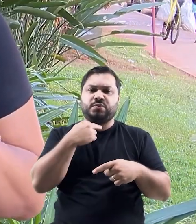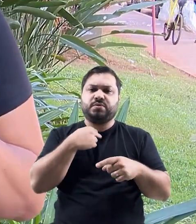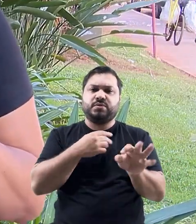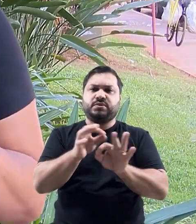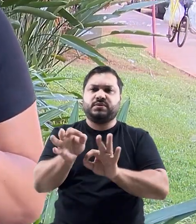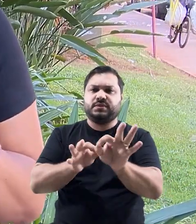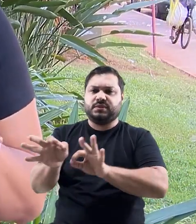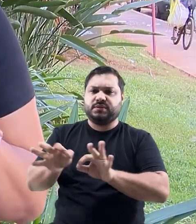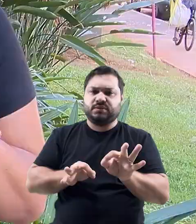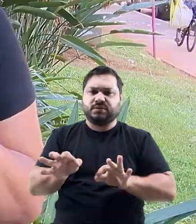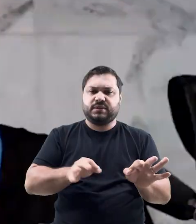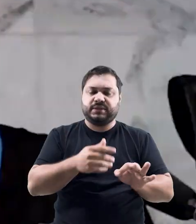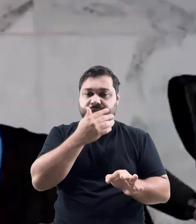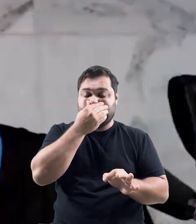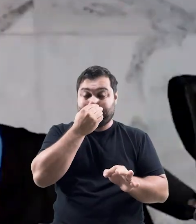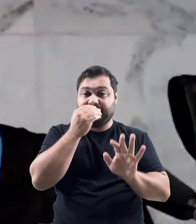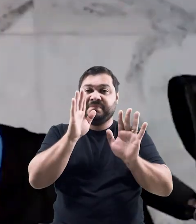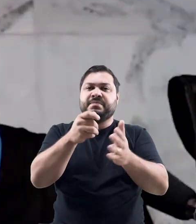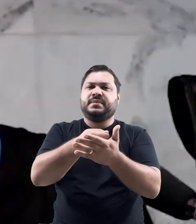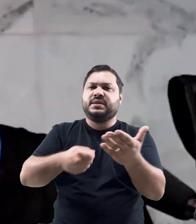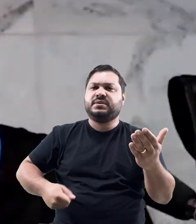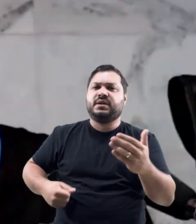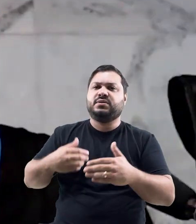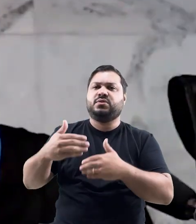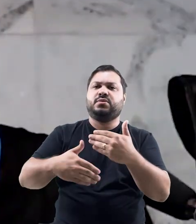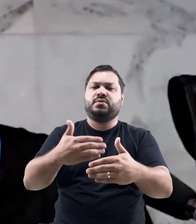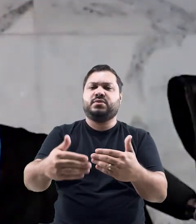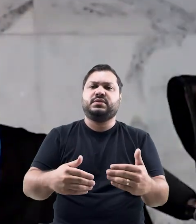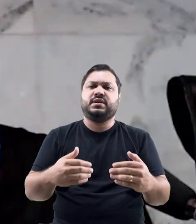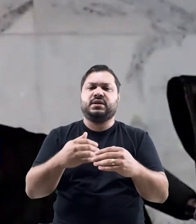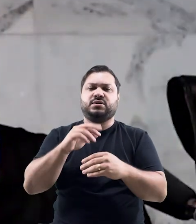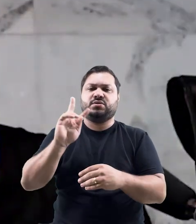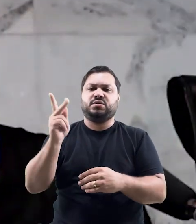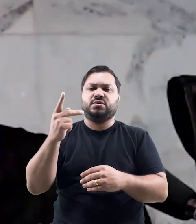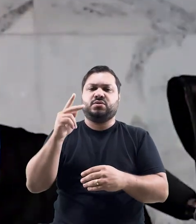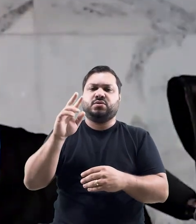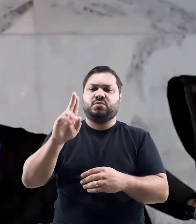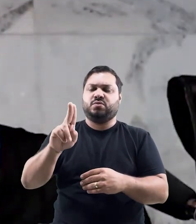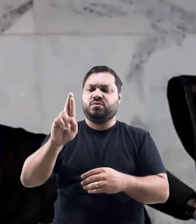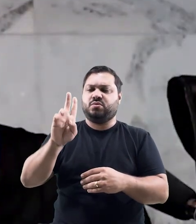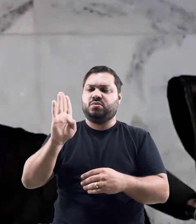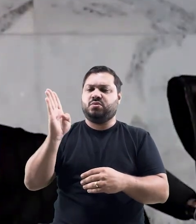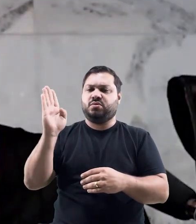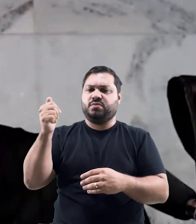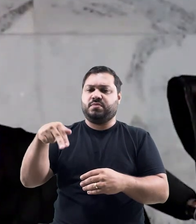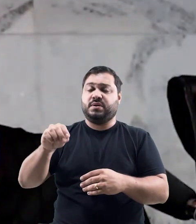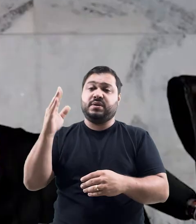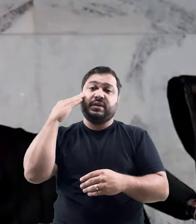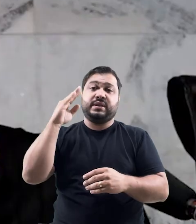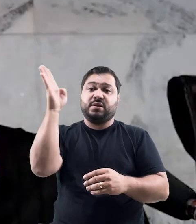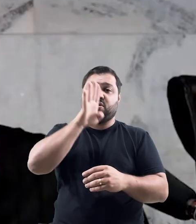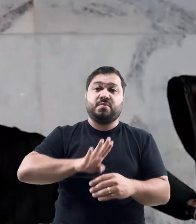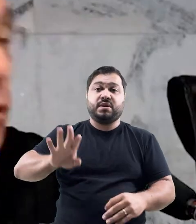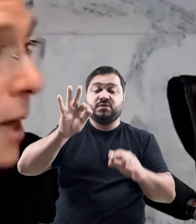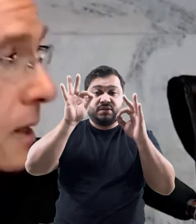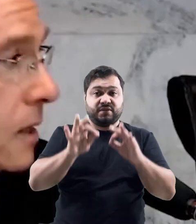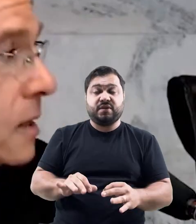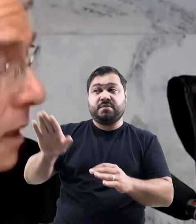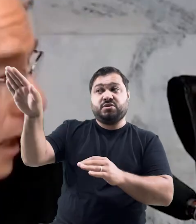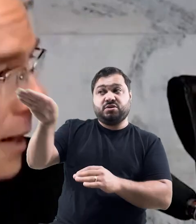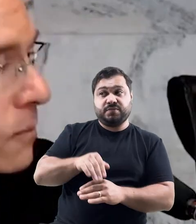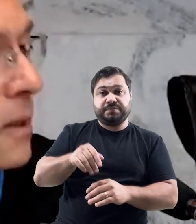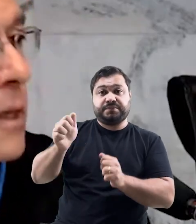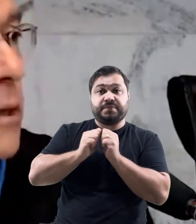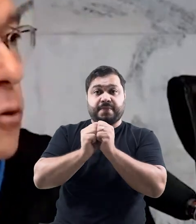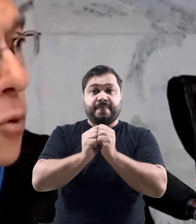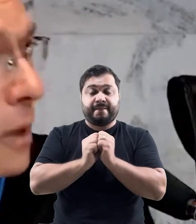pôde se organizar. Mas o relator do processo, Urbano Leal Bercol Neto, entendeu que a União foi devidamente